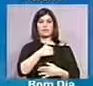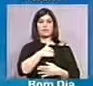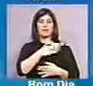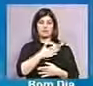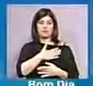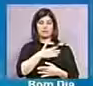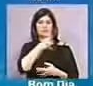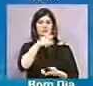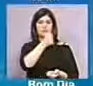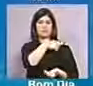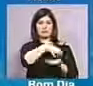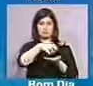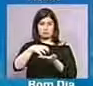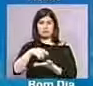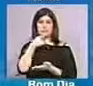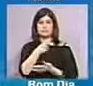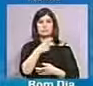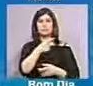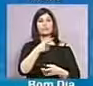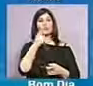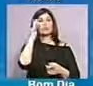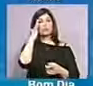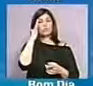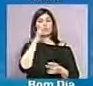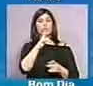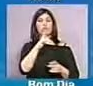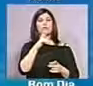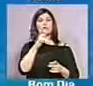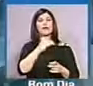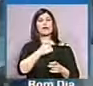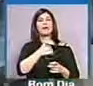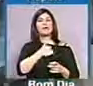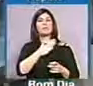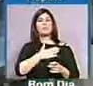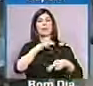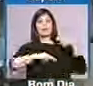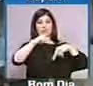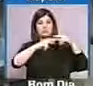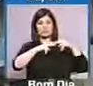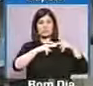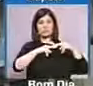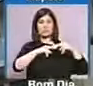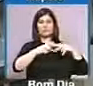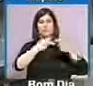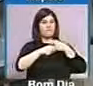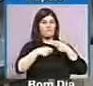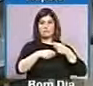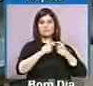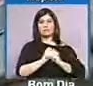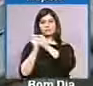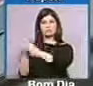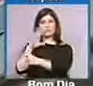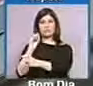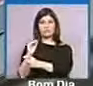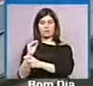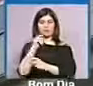número de construtores que têm de entregar os empreendimentos está a crescer. É uma tendência que já vem do segundo semestre